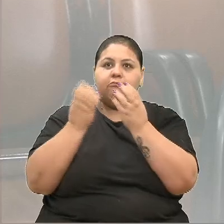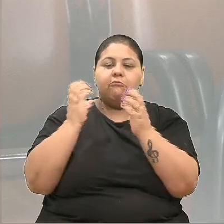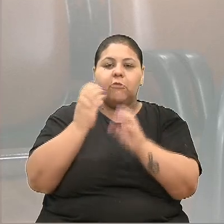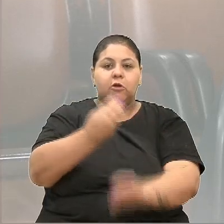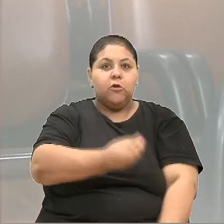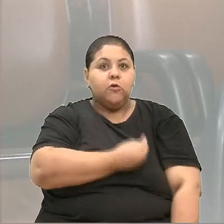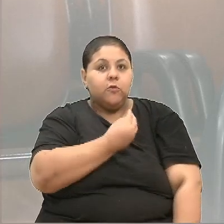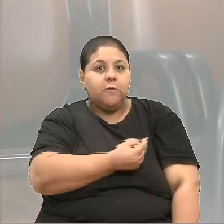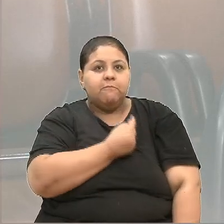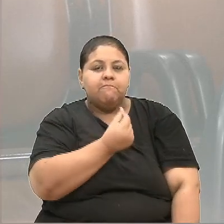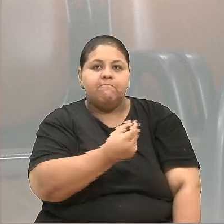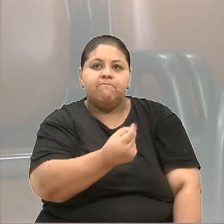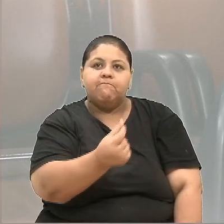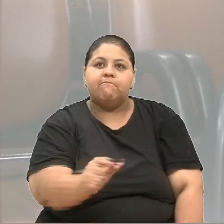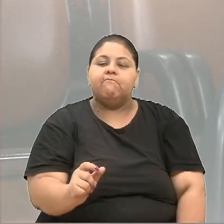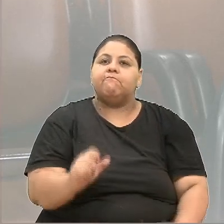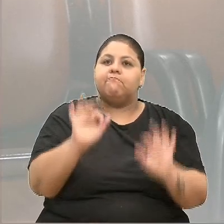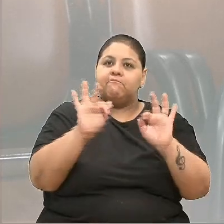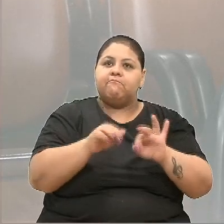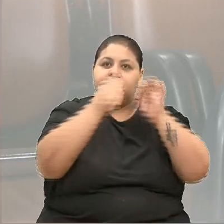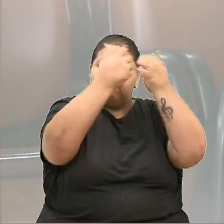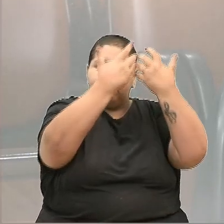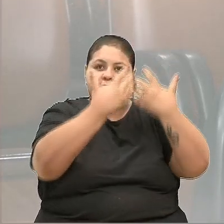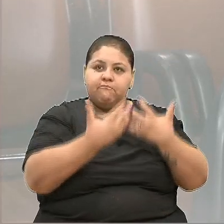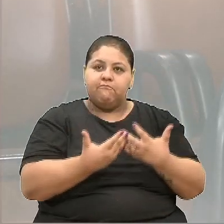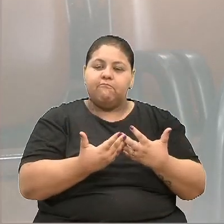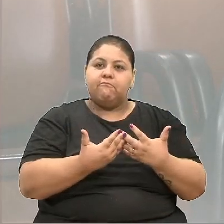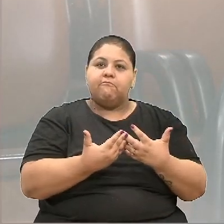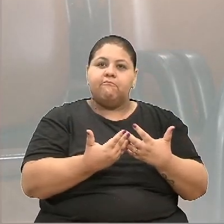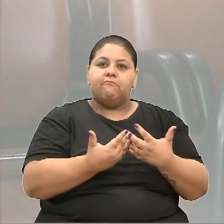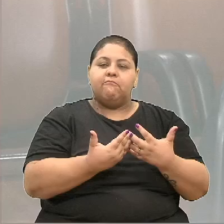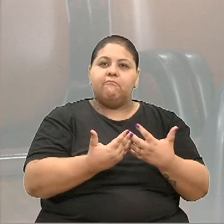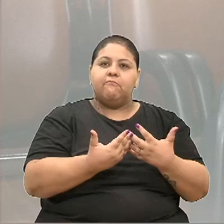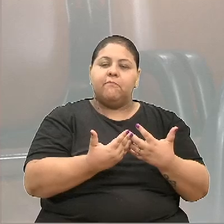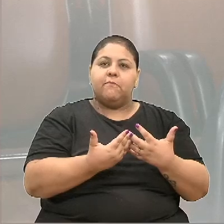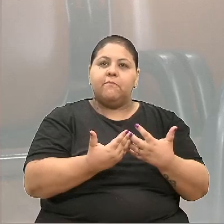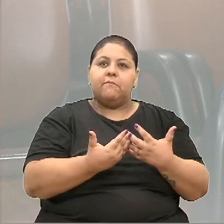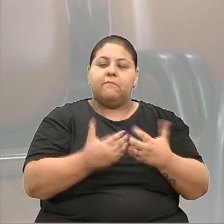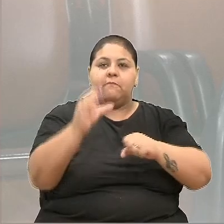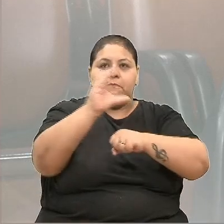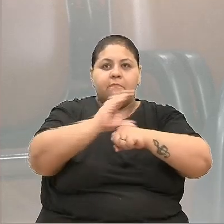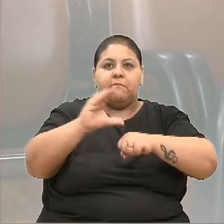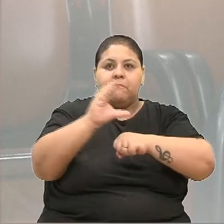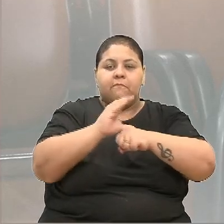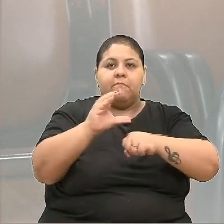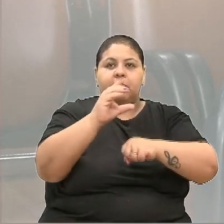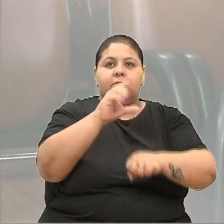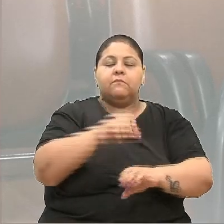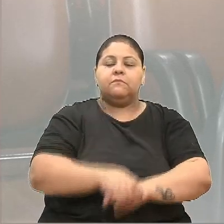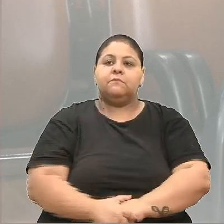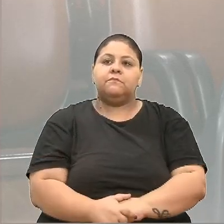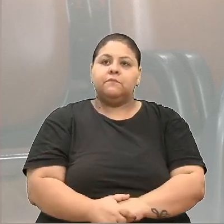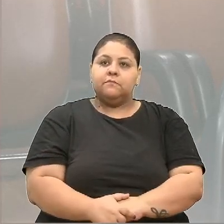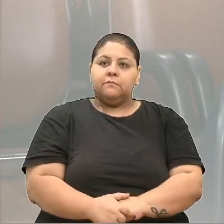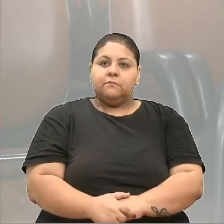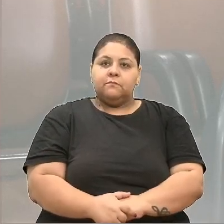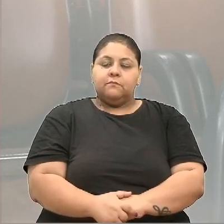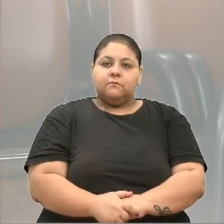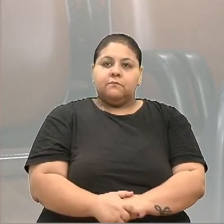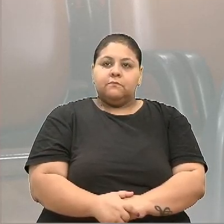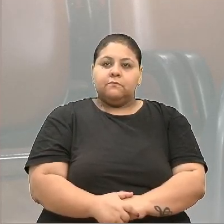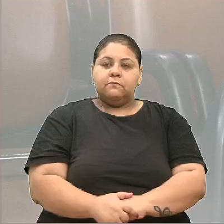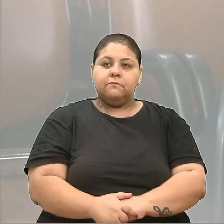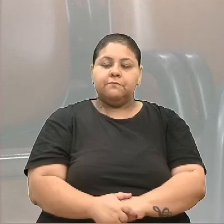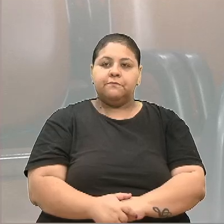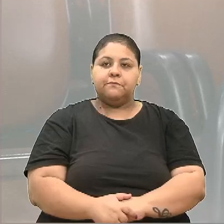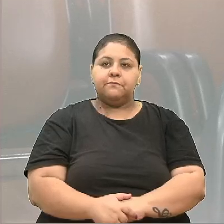padre. Por fim, diante do exposto e tendo em vista o parecer pela constitucionalidade da CCJL dessa Casa e da Comissão de